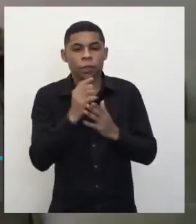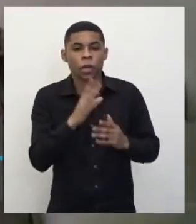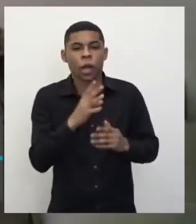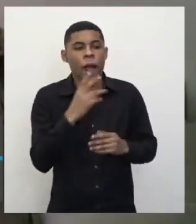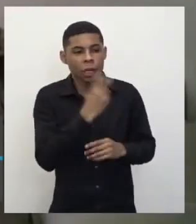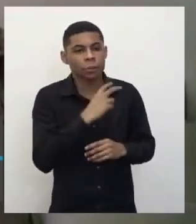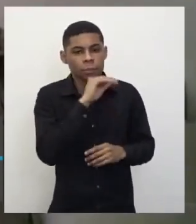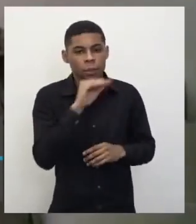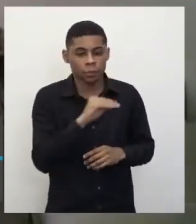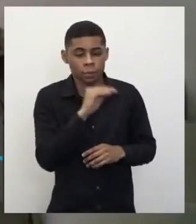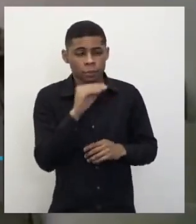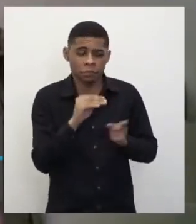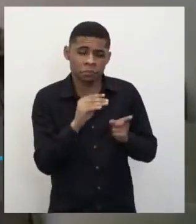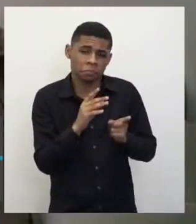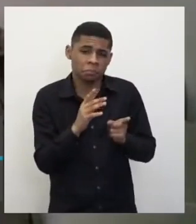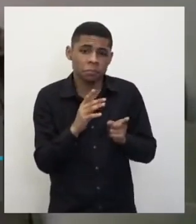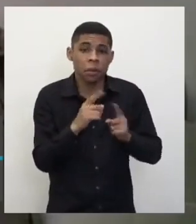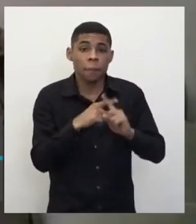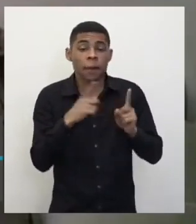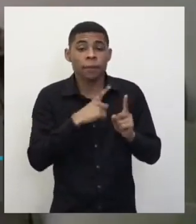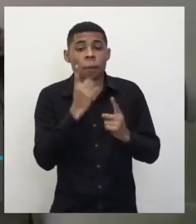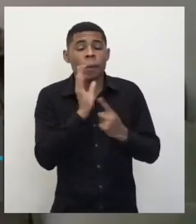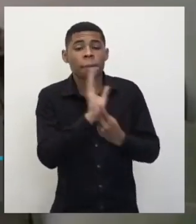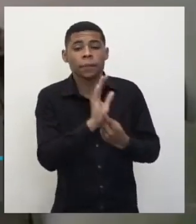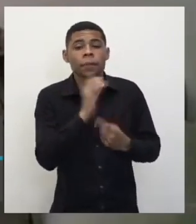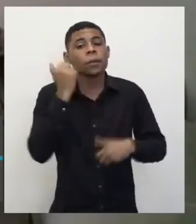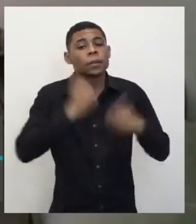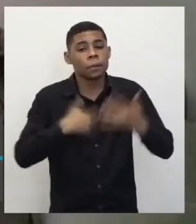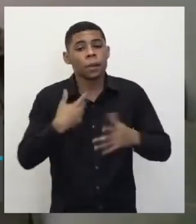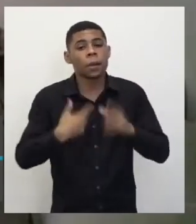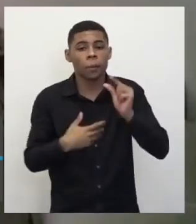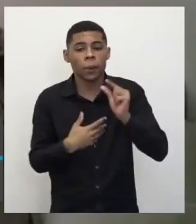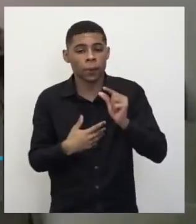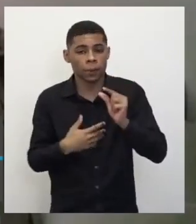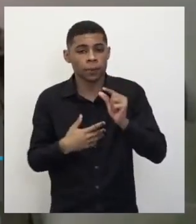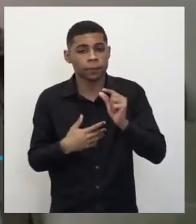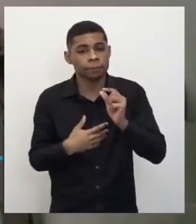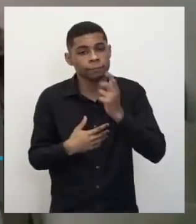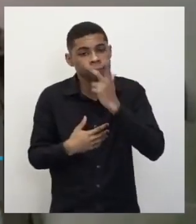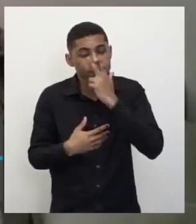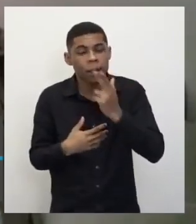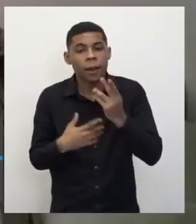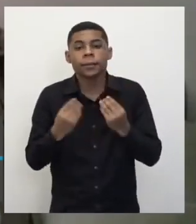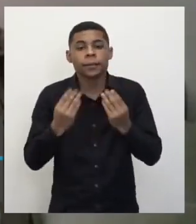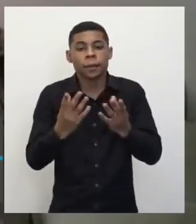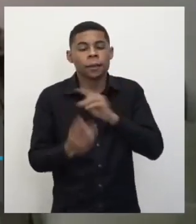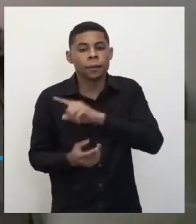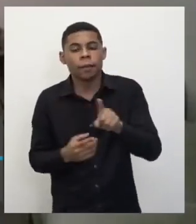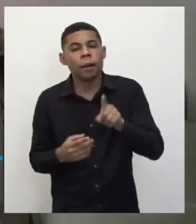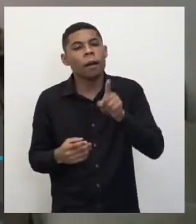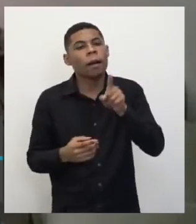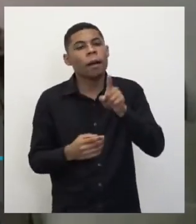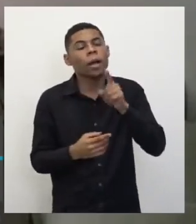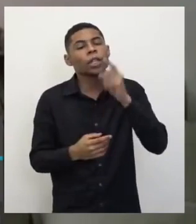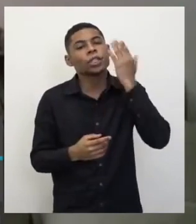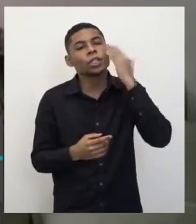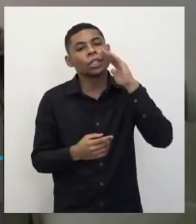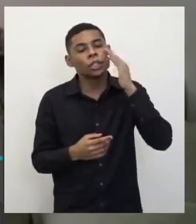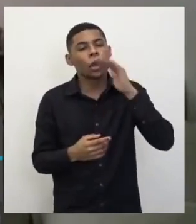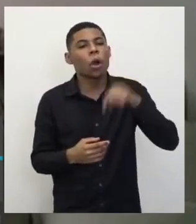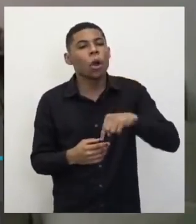oral, ou muitas vezes no oral também, você tem uma apresentaçãozinha aí, que vai fazer com que a gente contextualize,